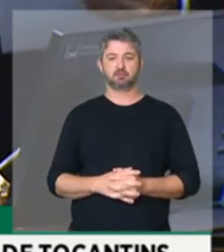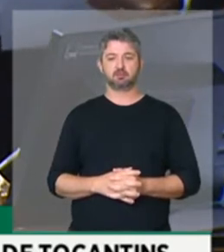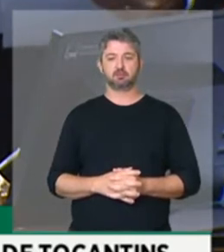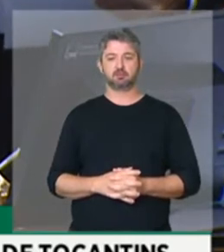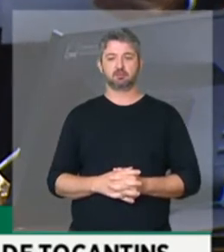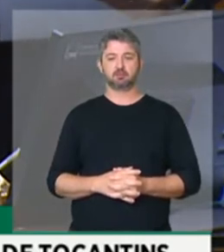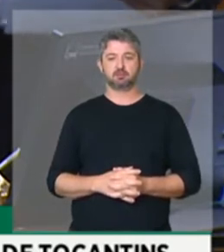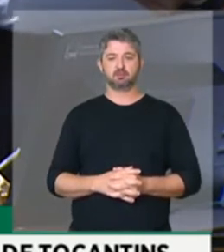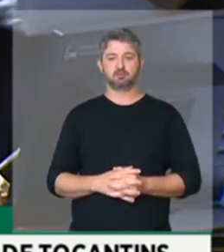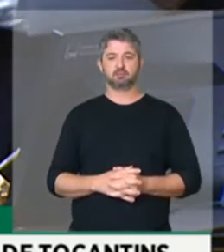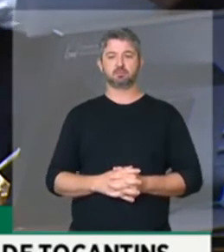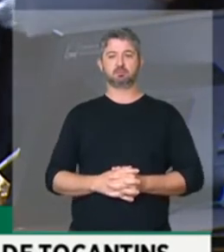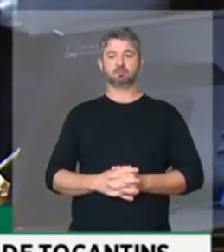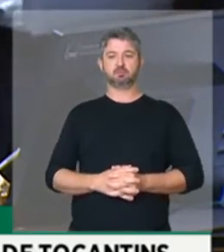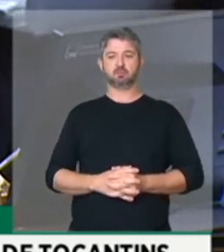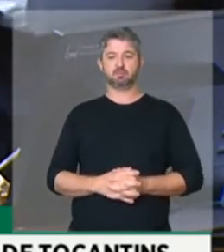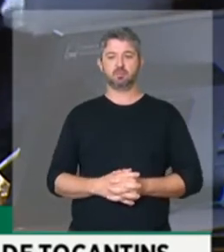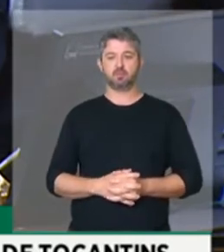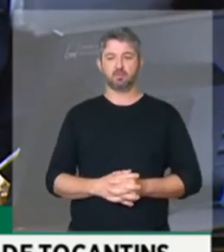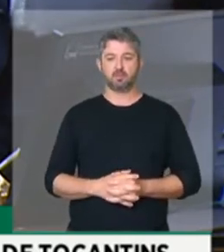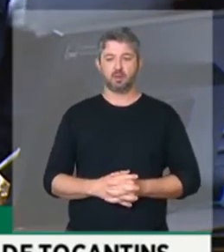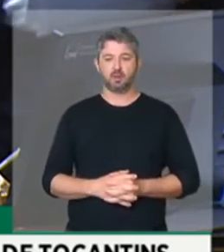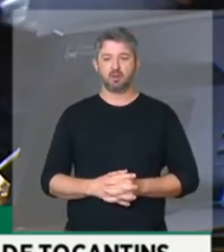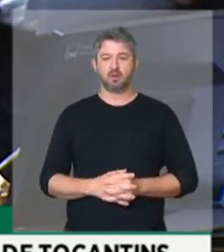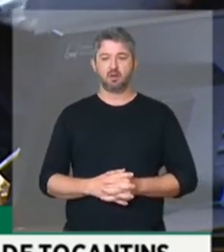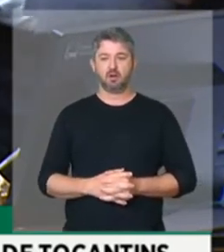Podemos, senhor presidente. PROS, PSC, PTB.